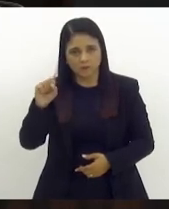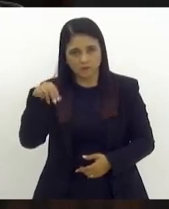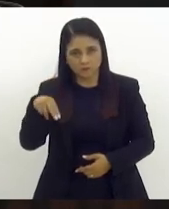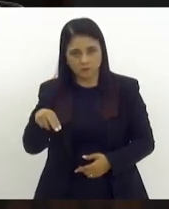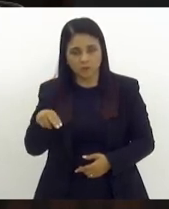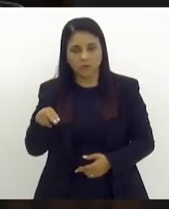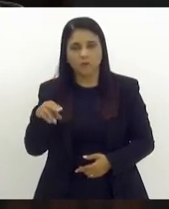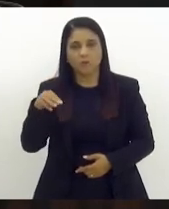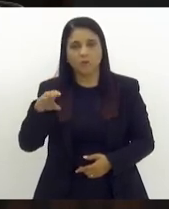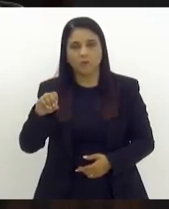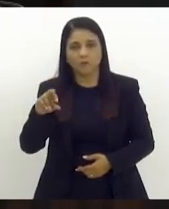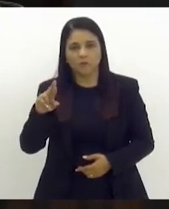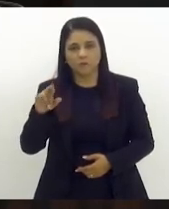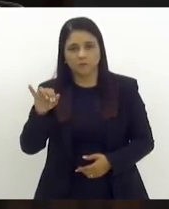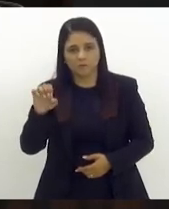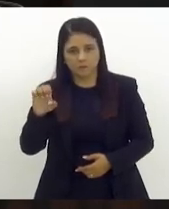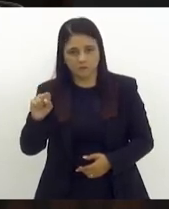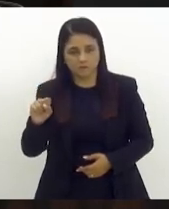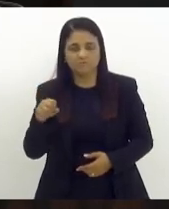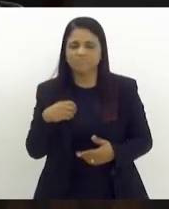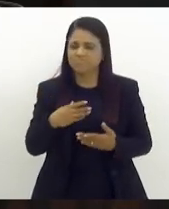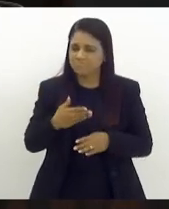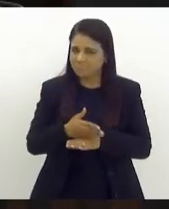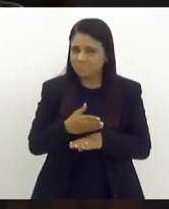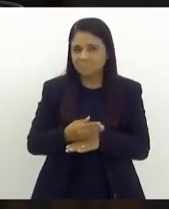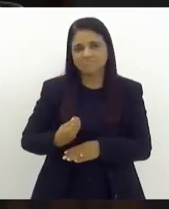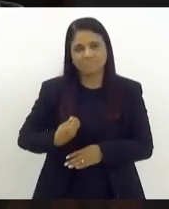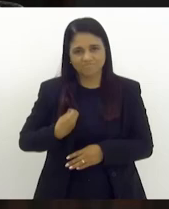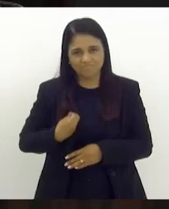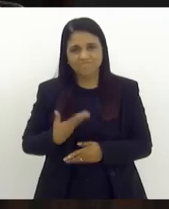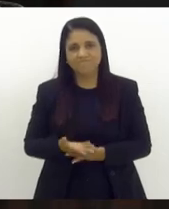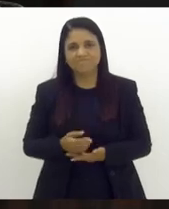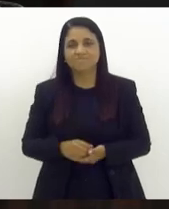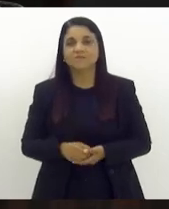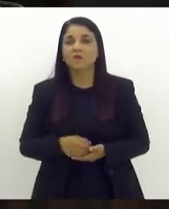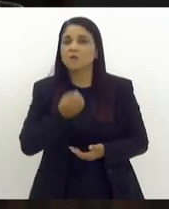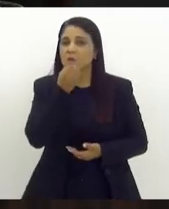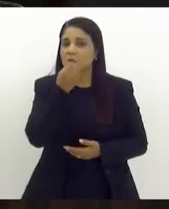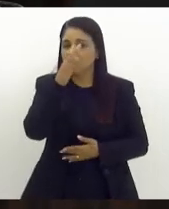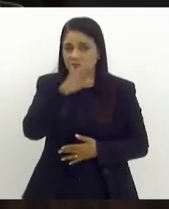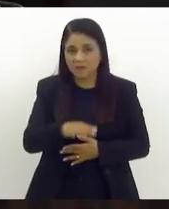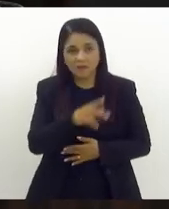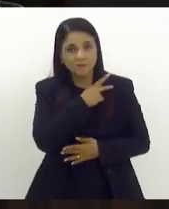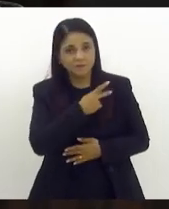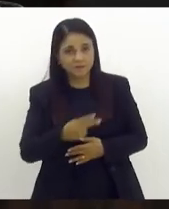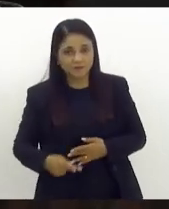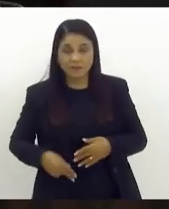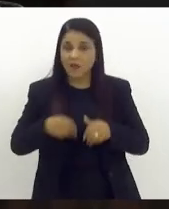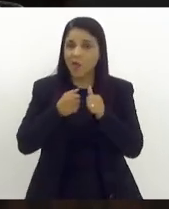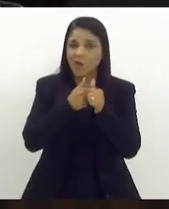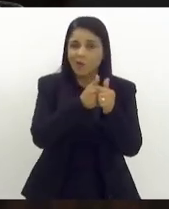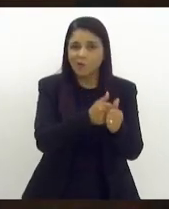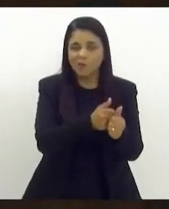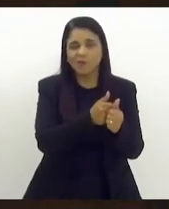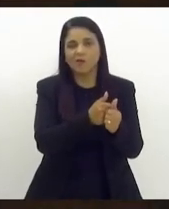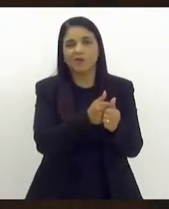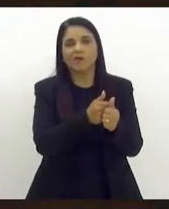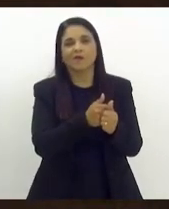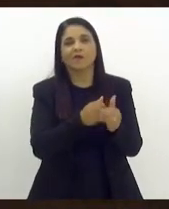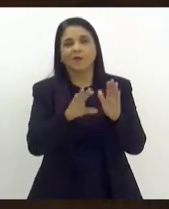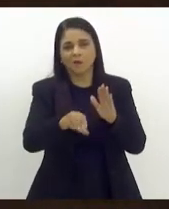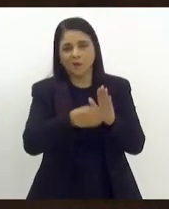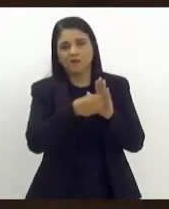Deputado Anderson Moraes, sempre muito presente. Boa tarde, presidente. Acompanho o parecer da